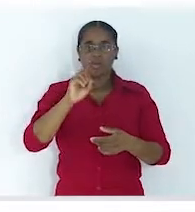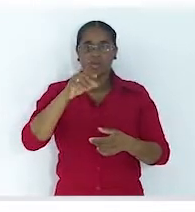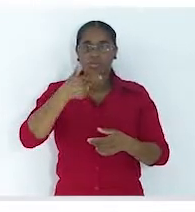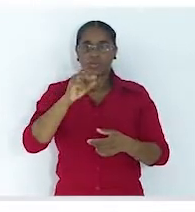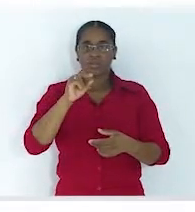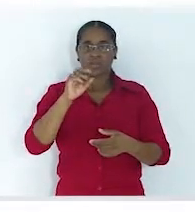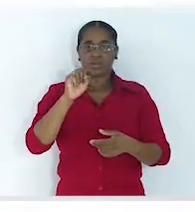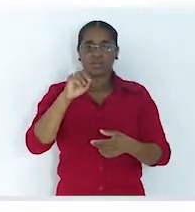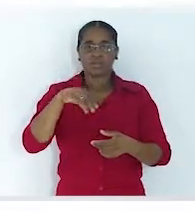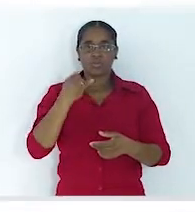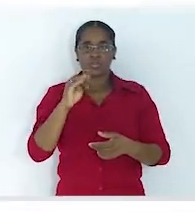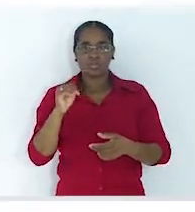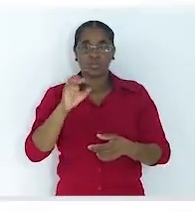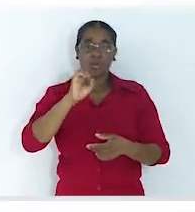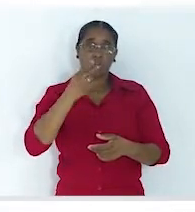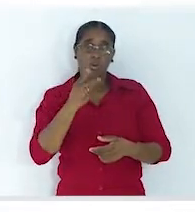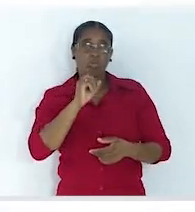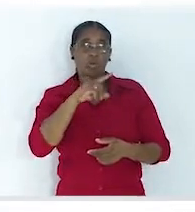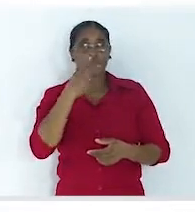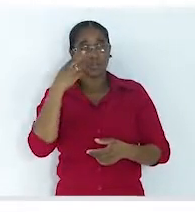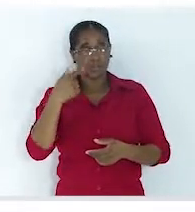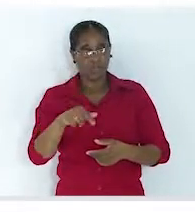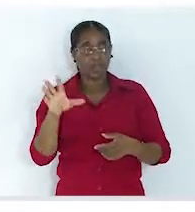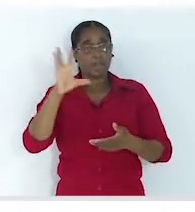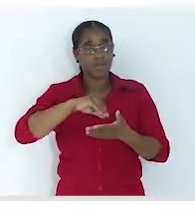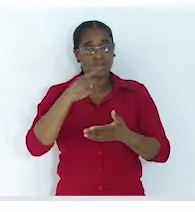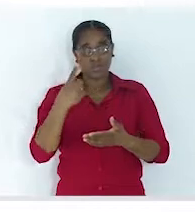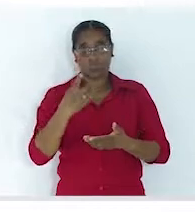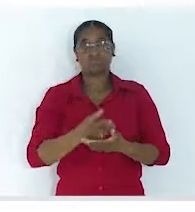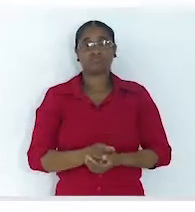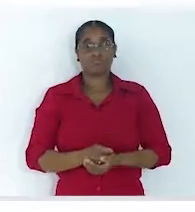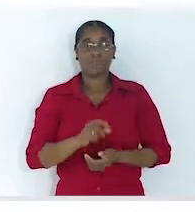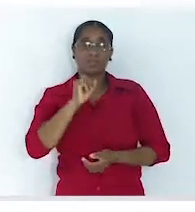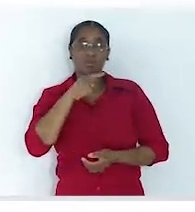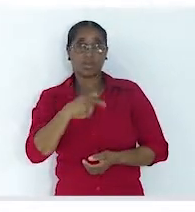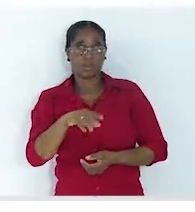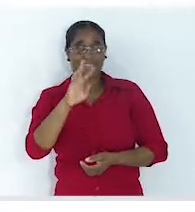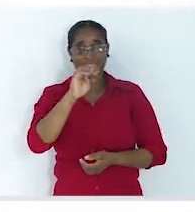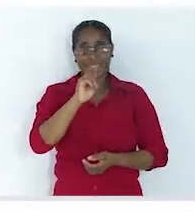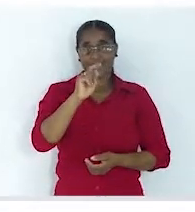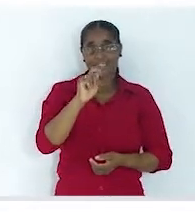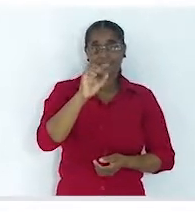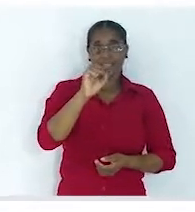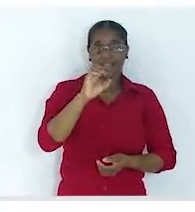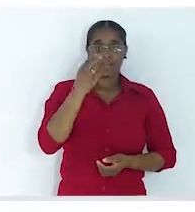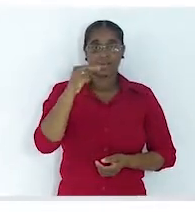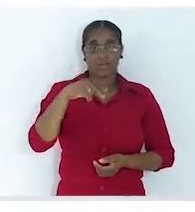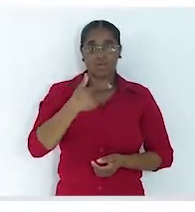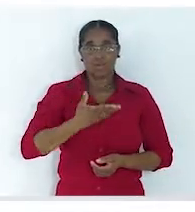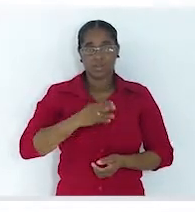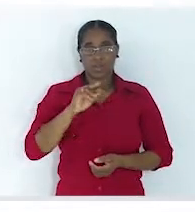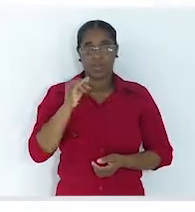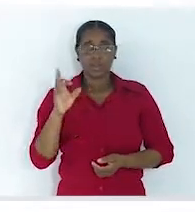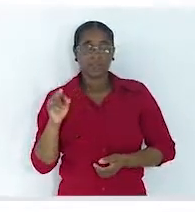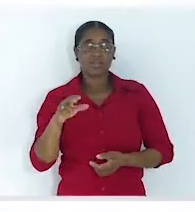que uma protagonista. Pode também haver secundárias e as figurantes ou